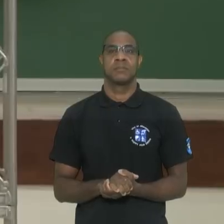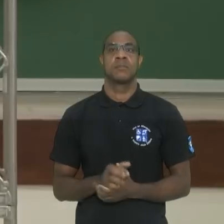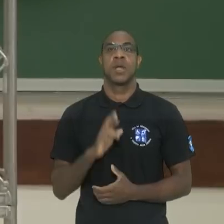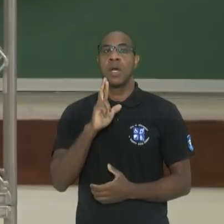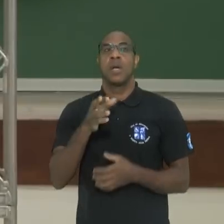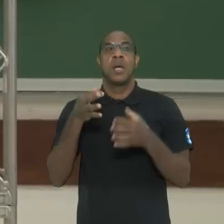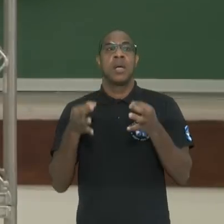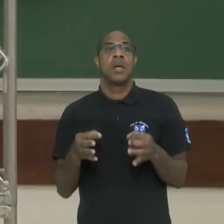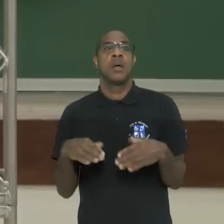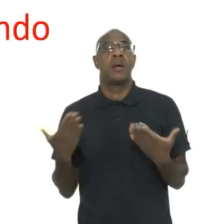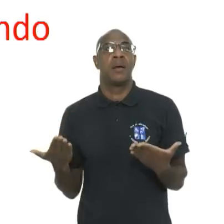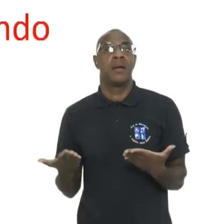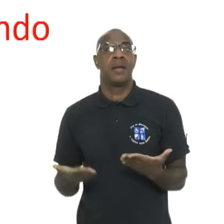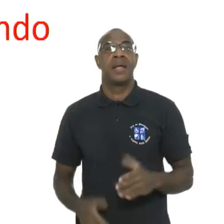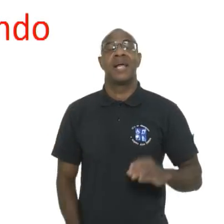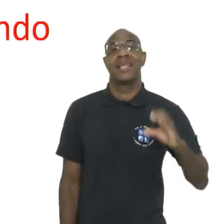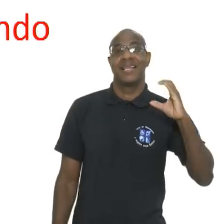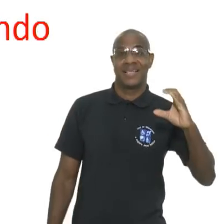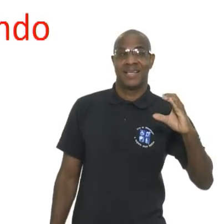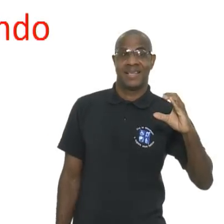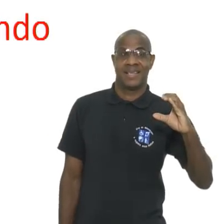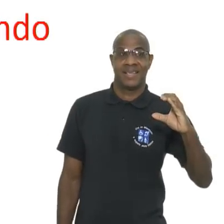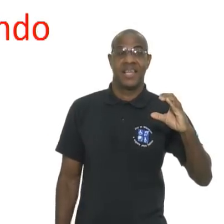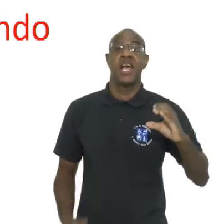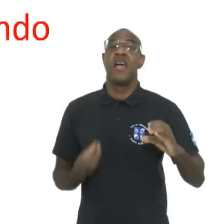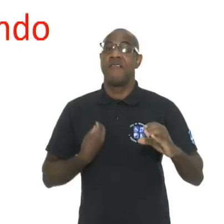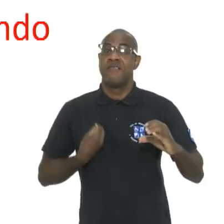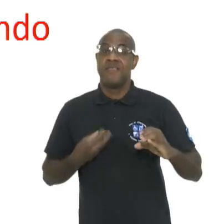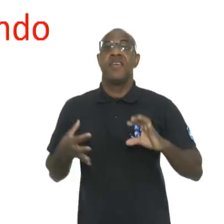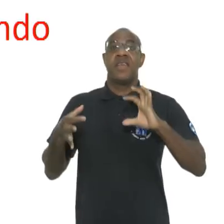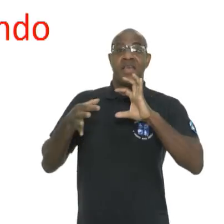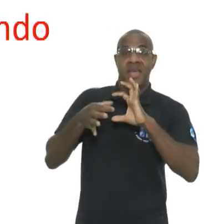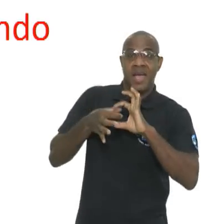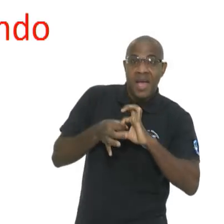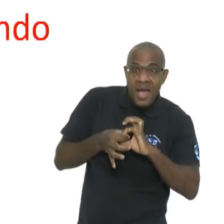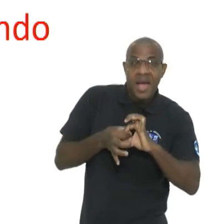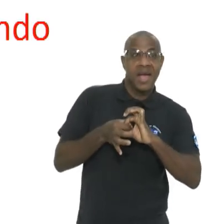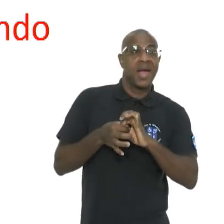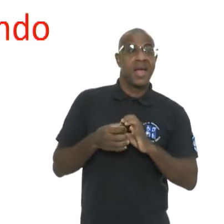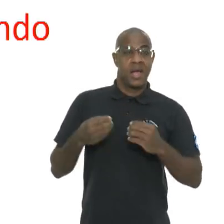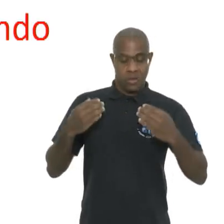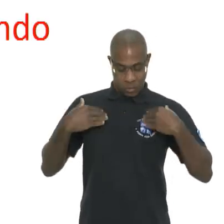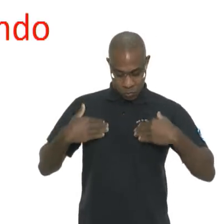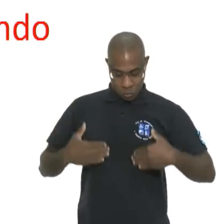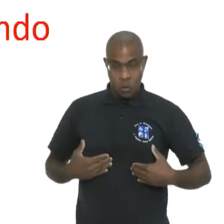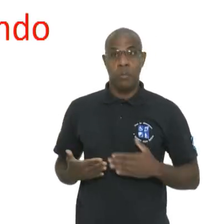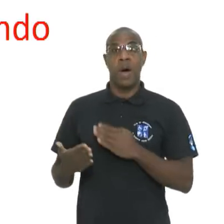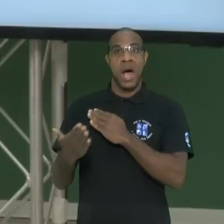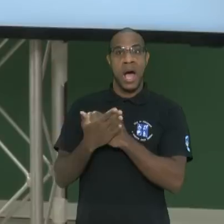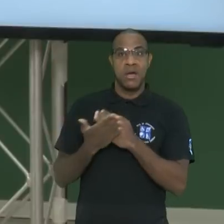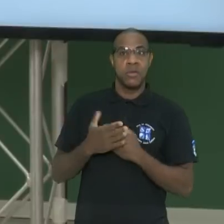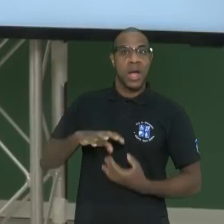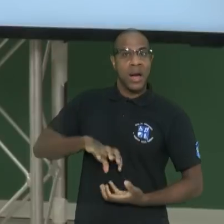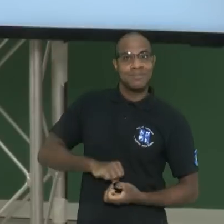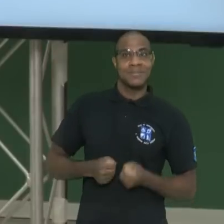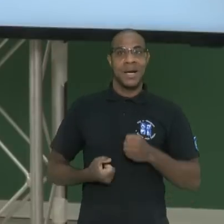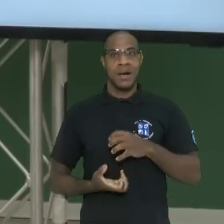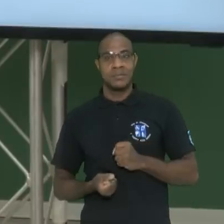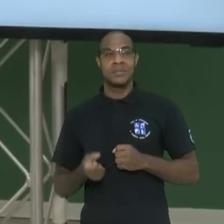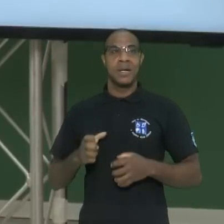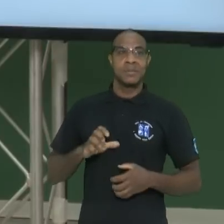Resposta correta, pessoal, letra C. Vivem em harmonia no nosso corpo, auxiliando na digestão e na proteção do